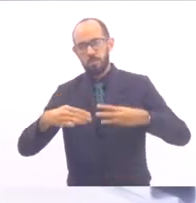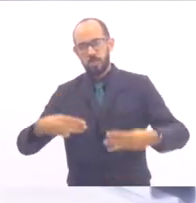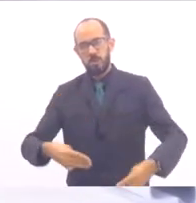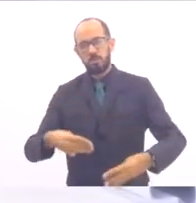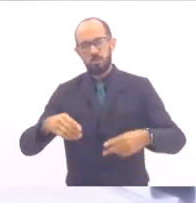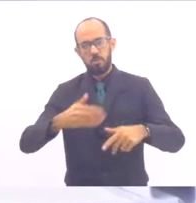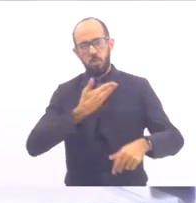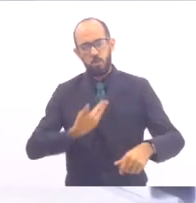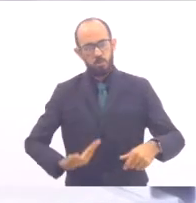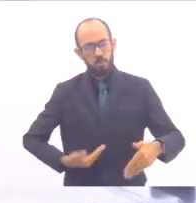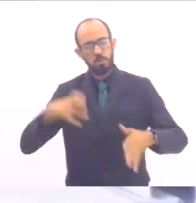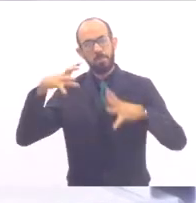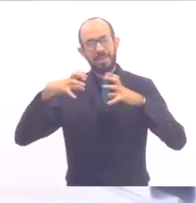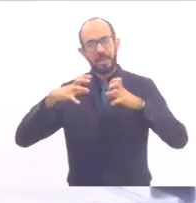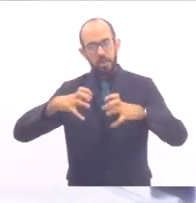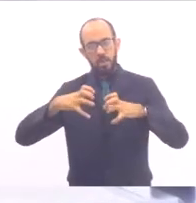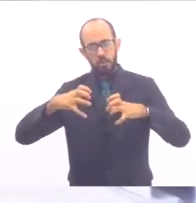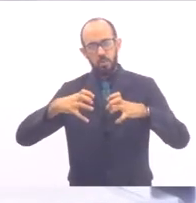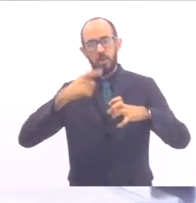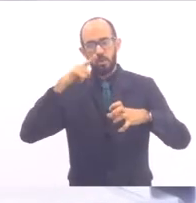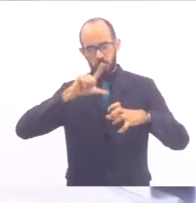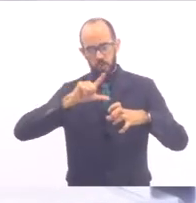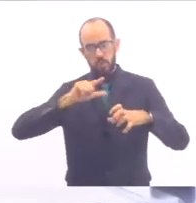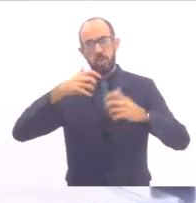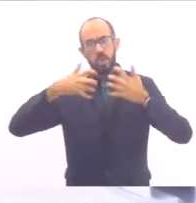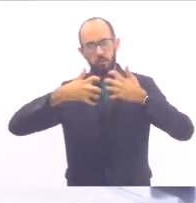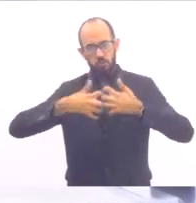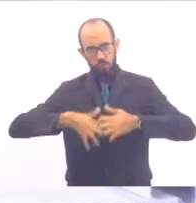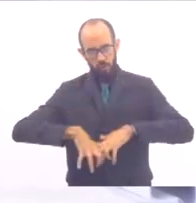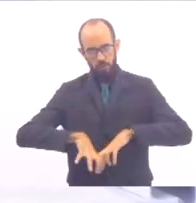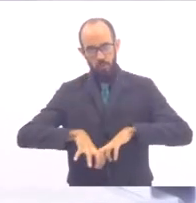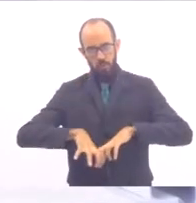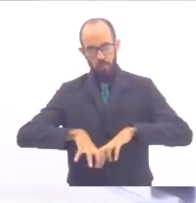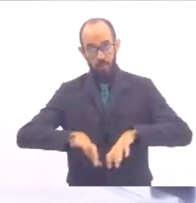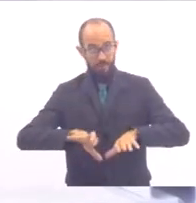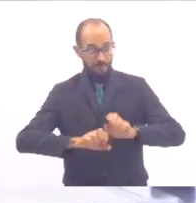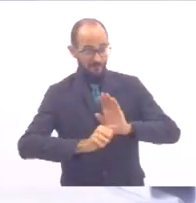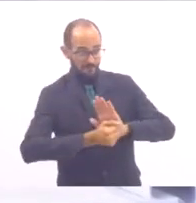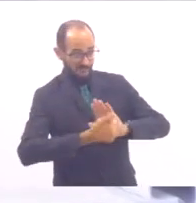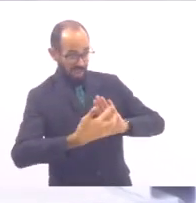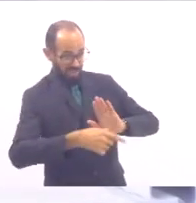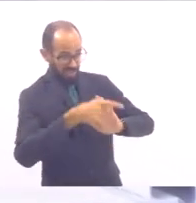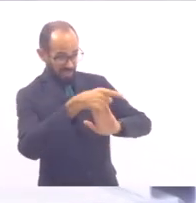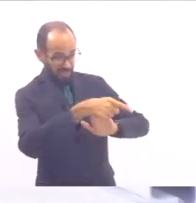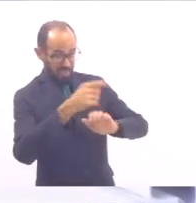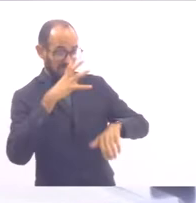brigando para as leis serem cumpridas. Várias dessas, minha companheira, demoraram